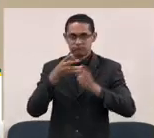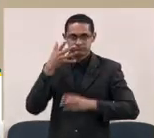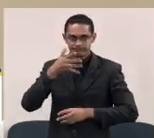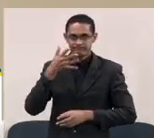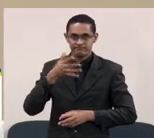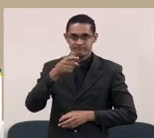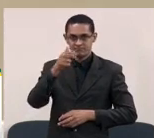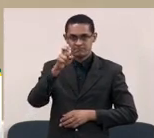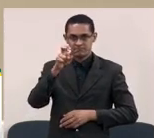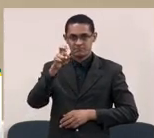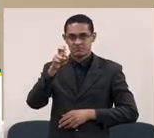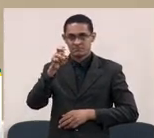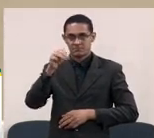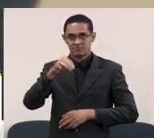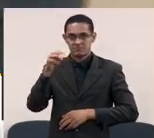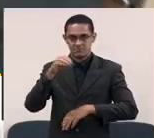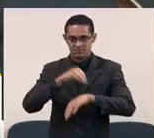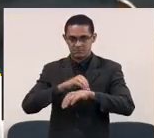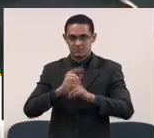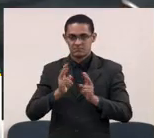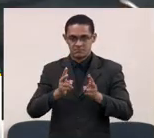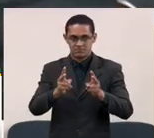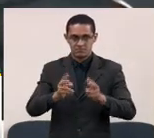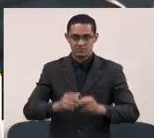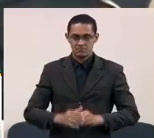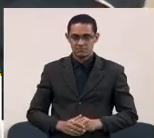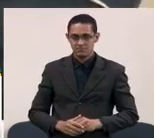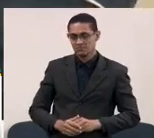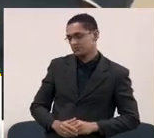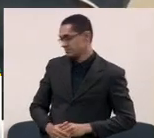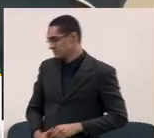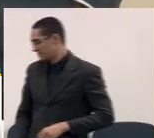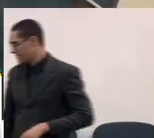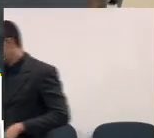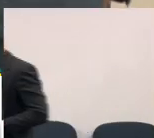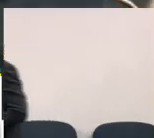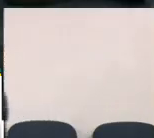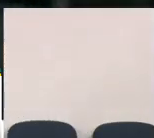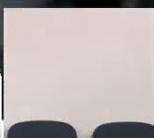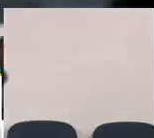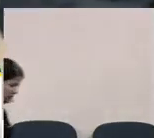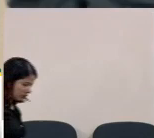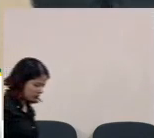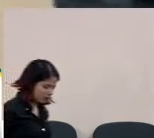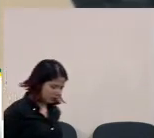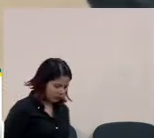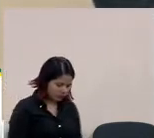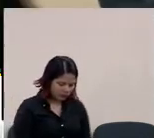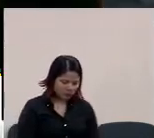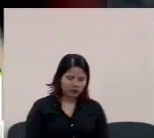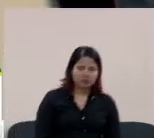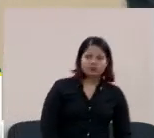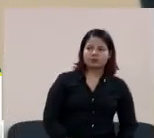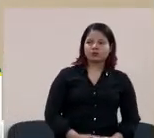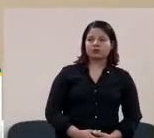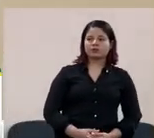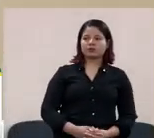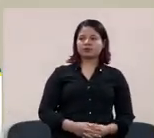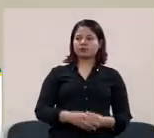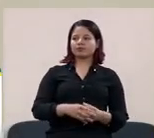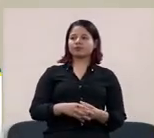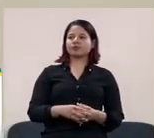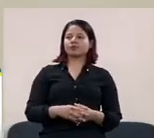tem mais 15 minutos. Com a palavra, deputado. Obrigada. Senhor, deputado Jaci Manajás quer fazer uma pergunta para a senhora. Professora, bom